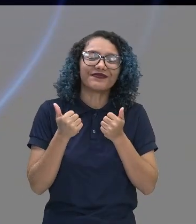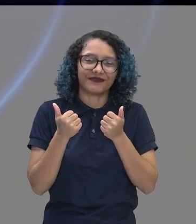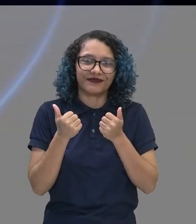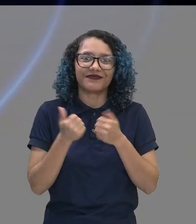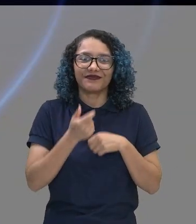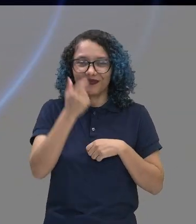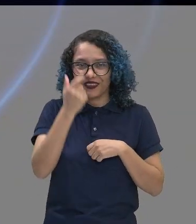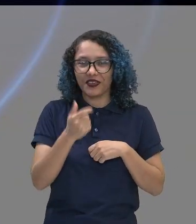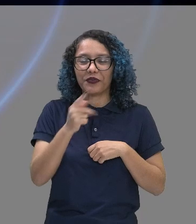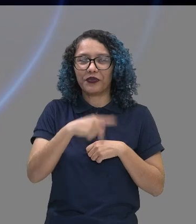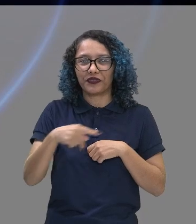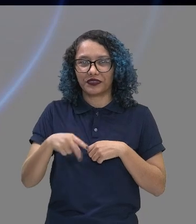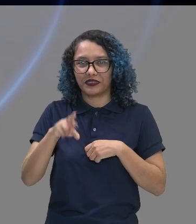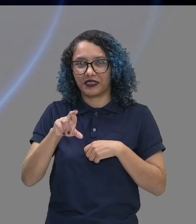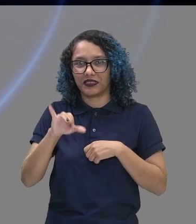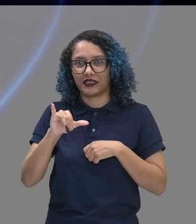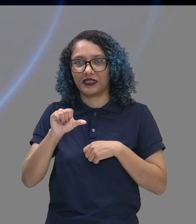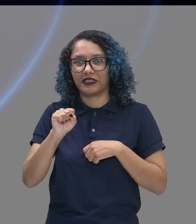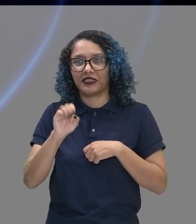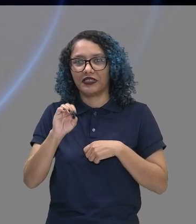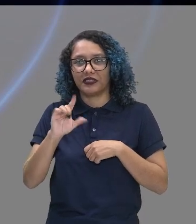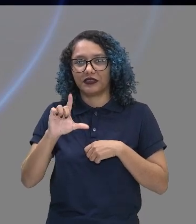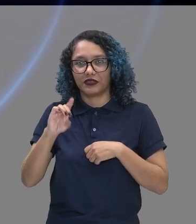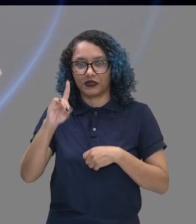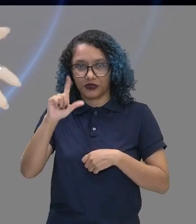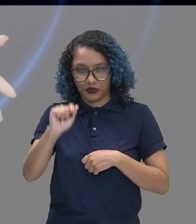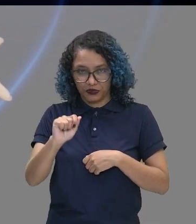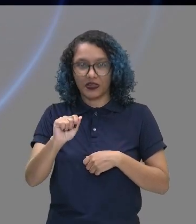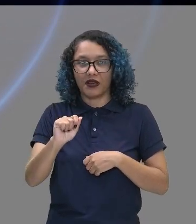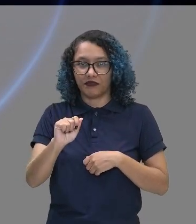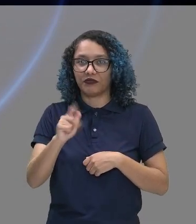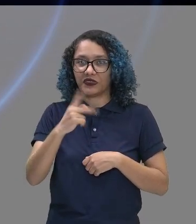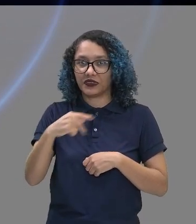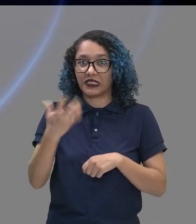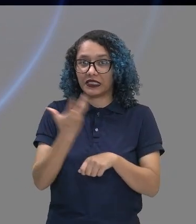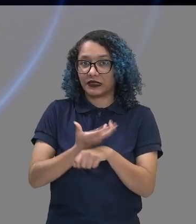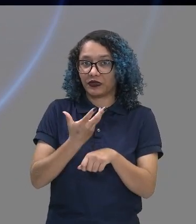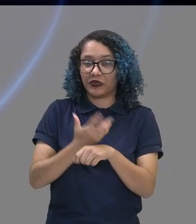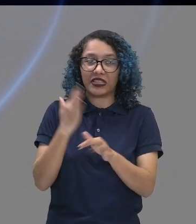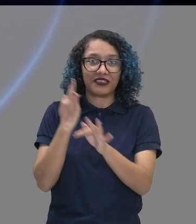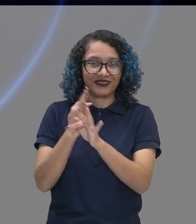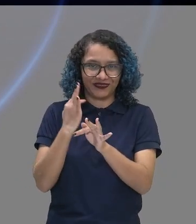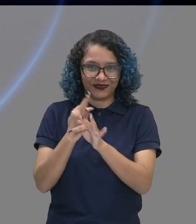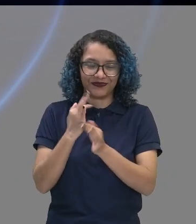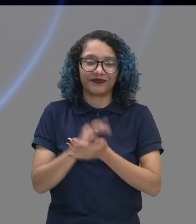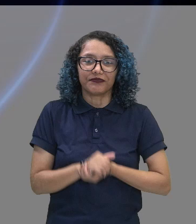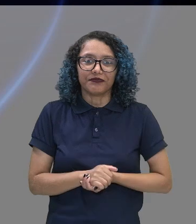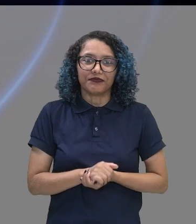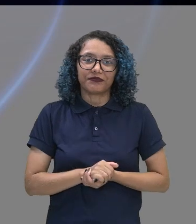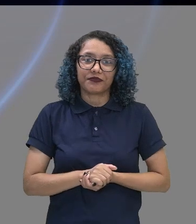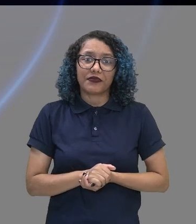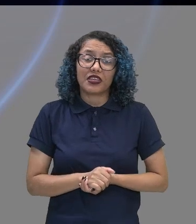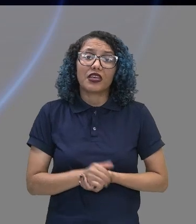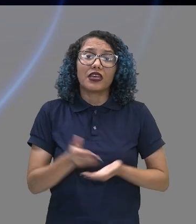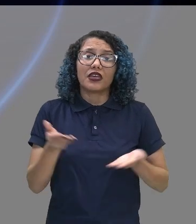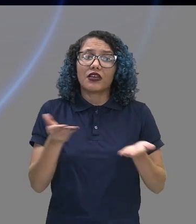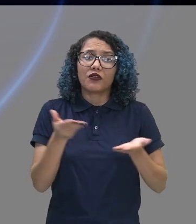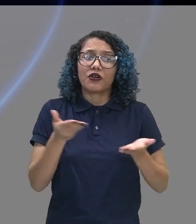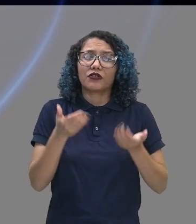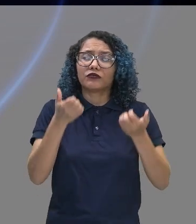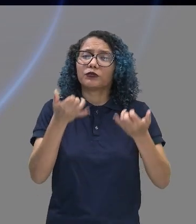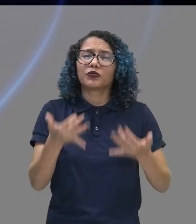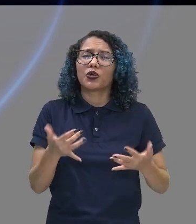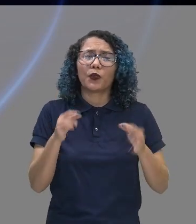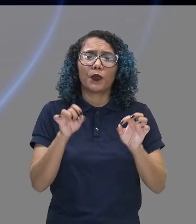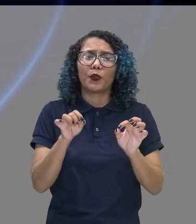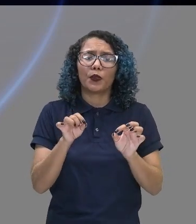vocês? Eu sou a professora Risolda Farias, do componente curricular de Física, e hoje trago para